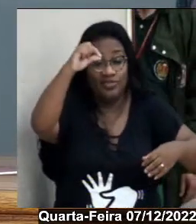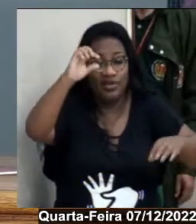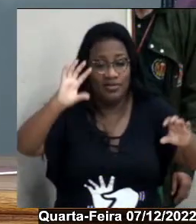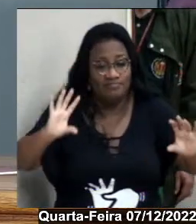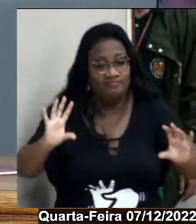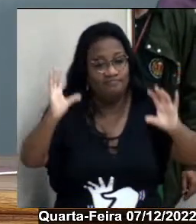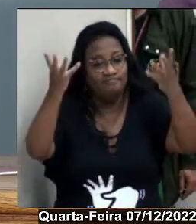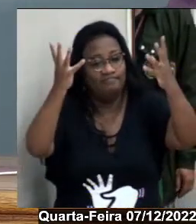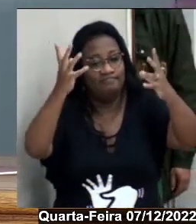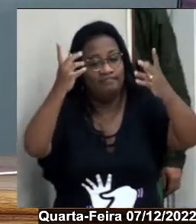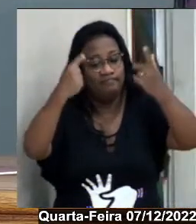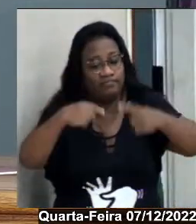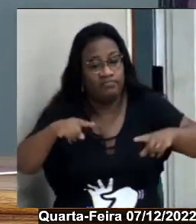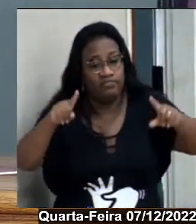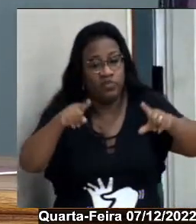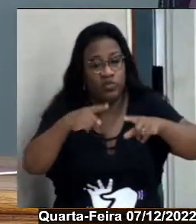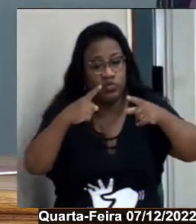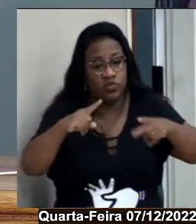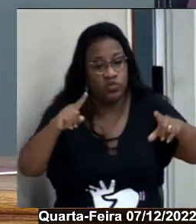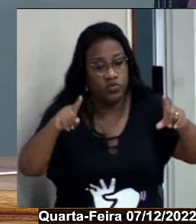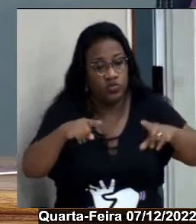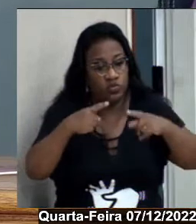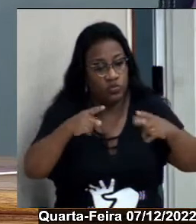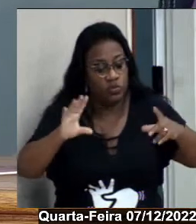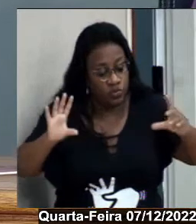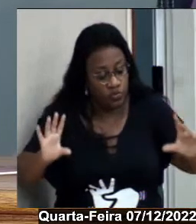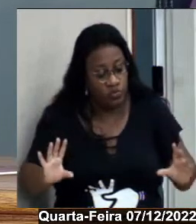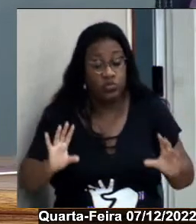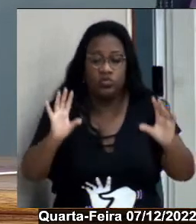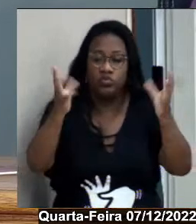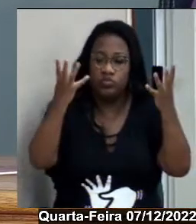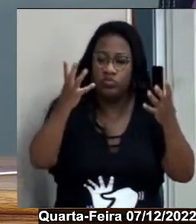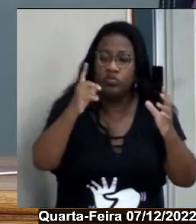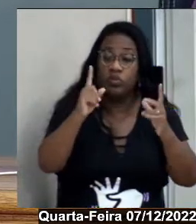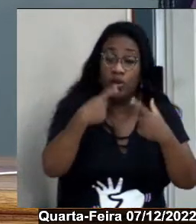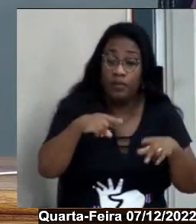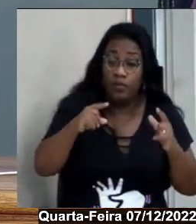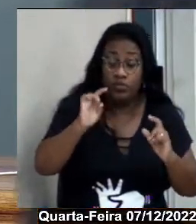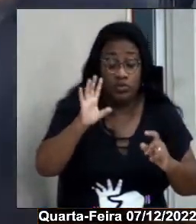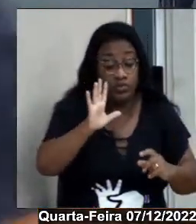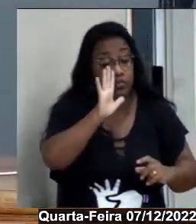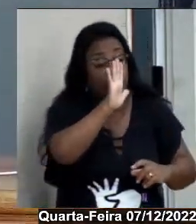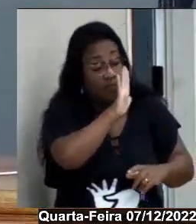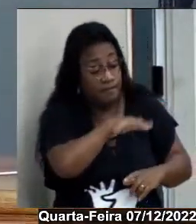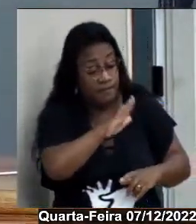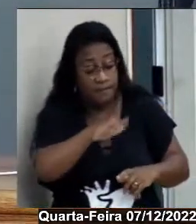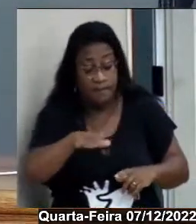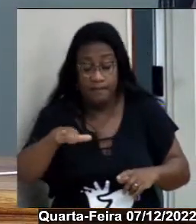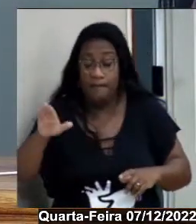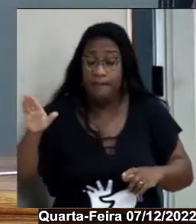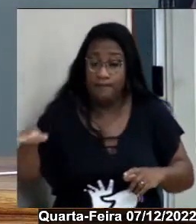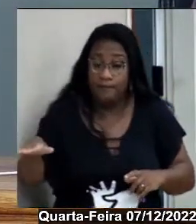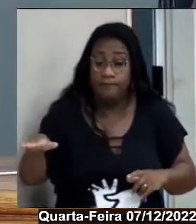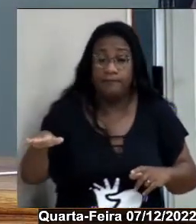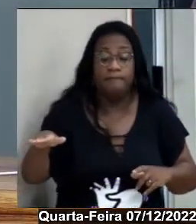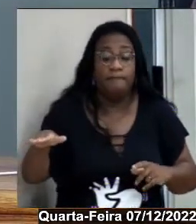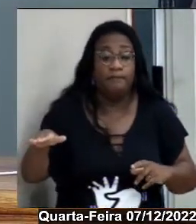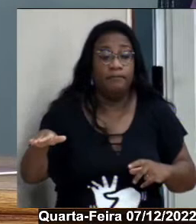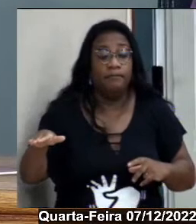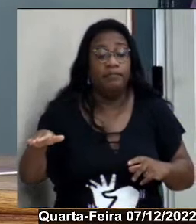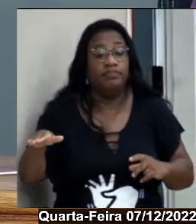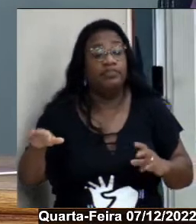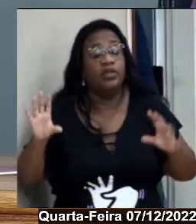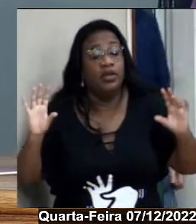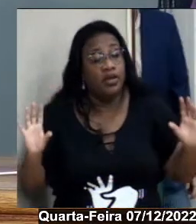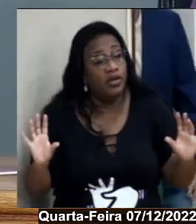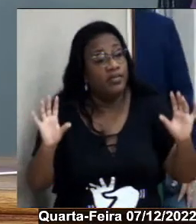as mães, e música infantil. Não tocamos música de adulto, não fazemos pagode, não tocamos sertanejo,